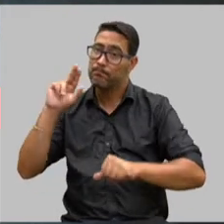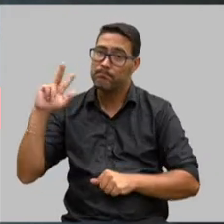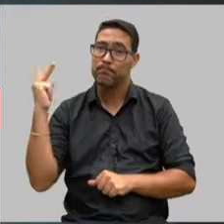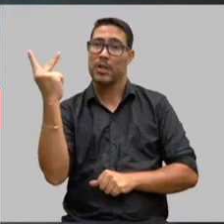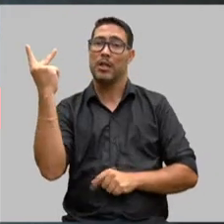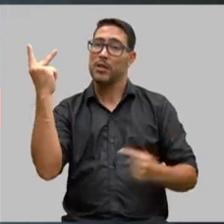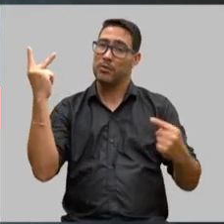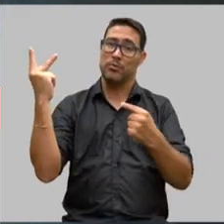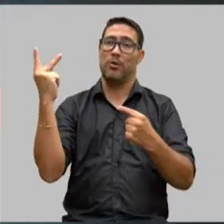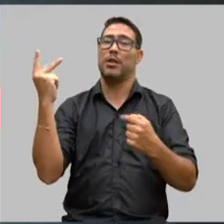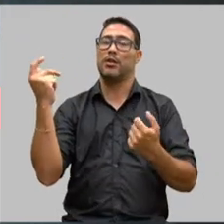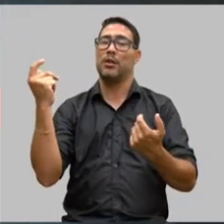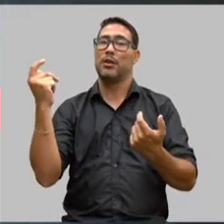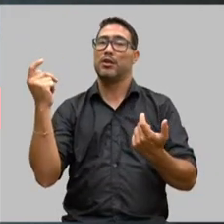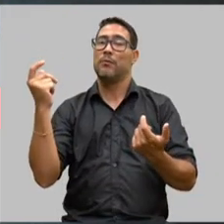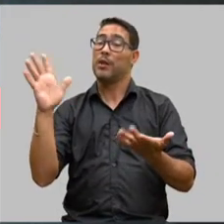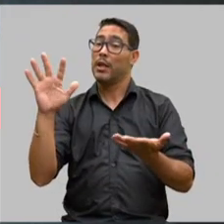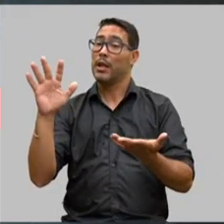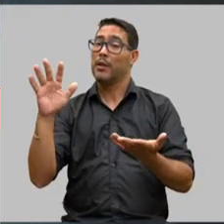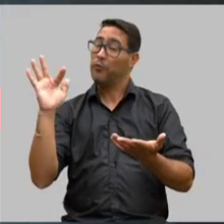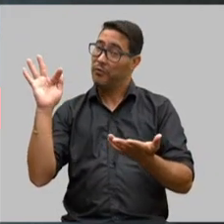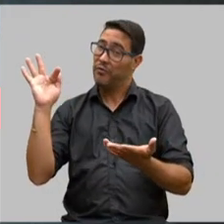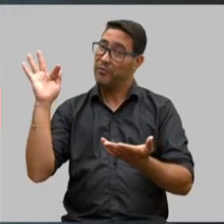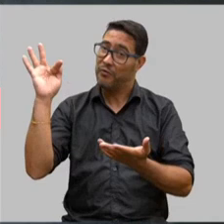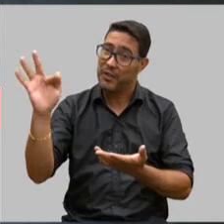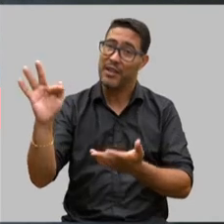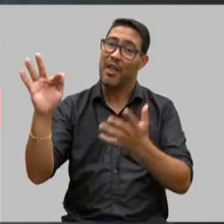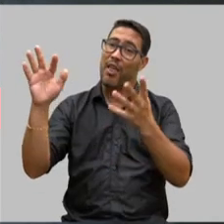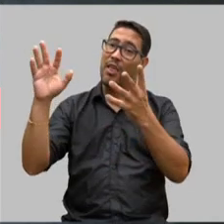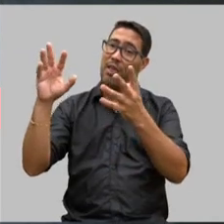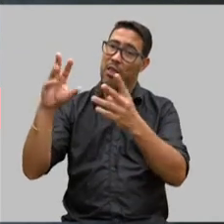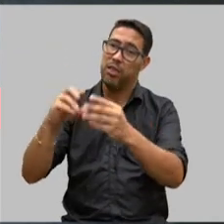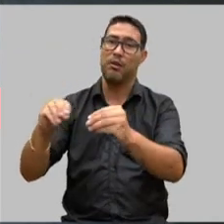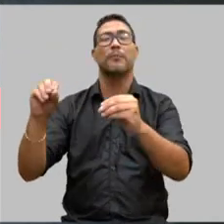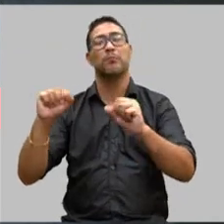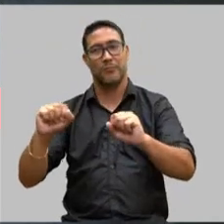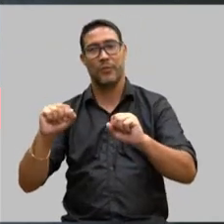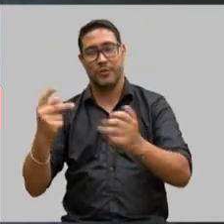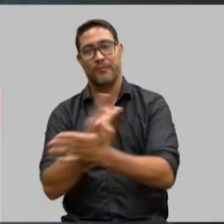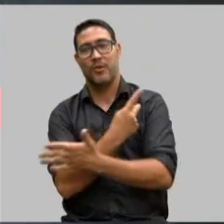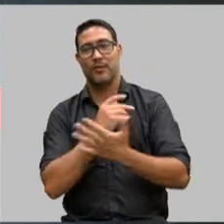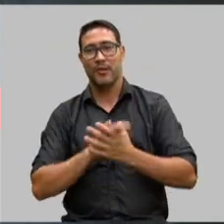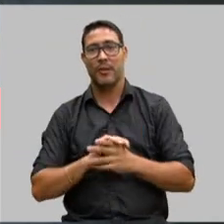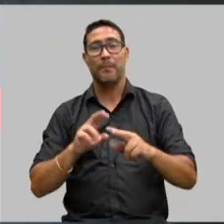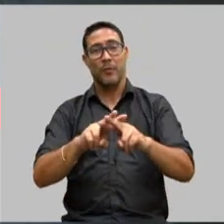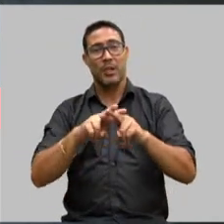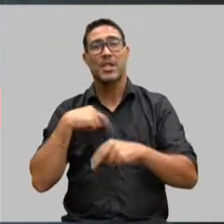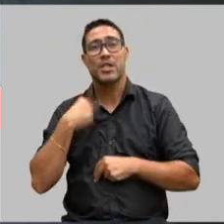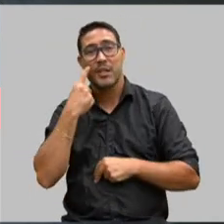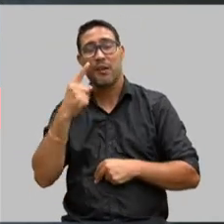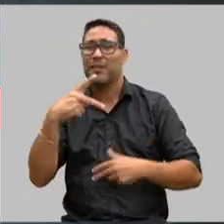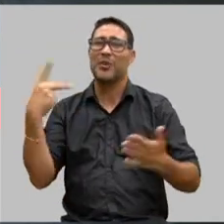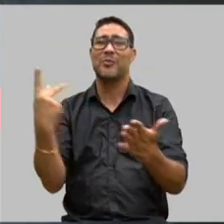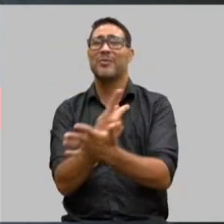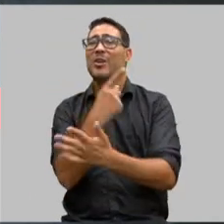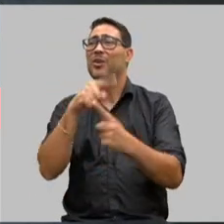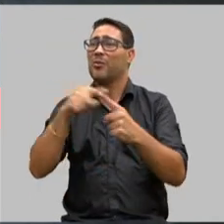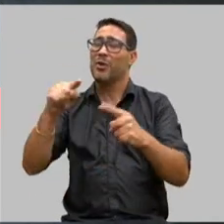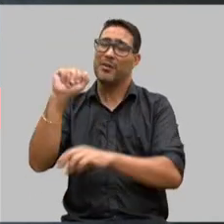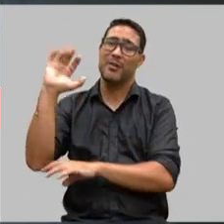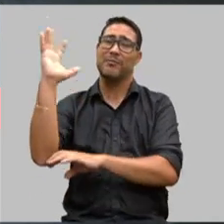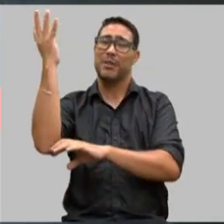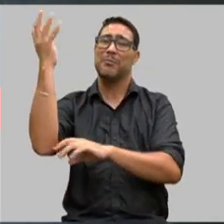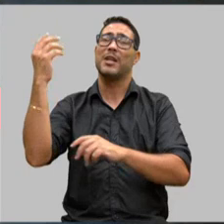o fim está aí, por breve. Então, a gente tem visto coisas climáticas, situações climáticas que nunca